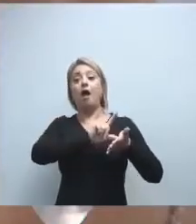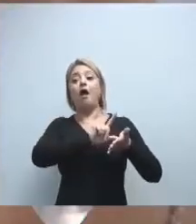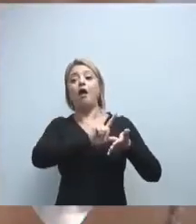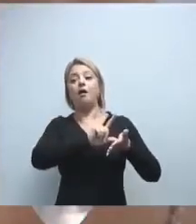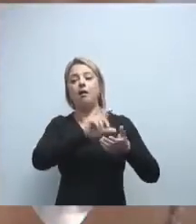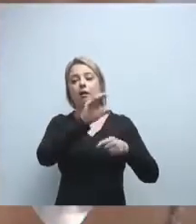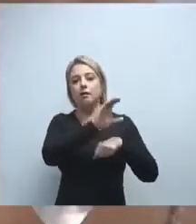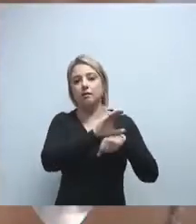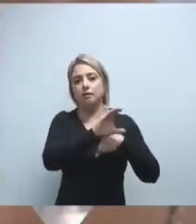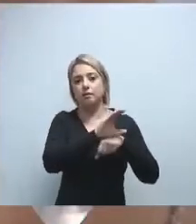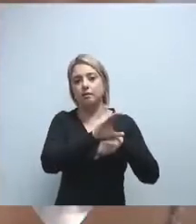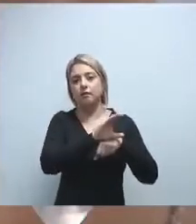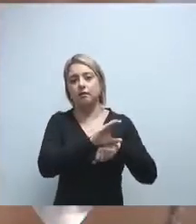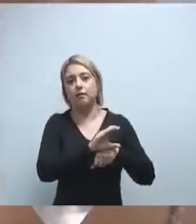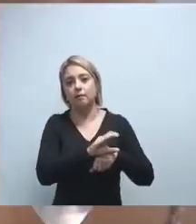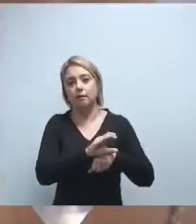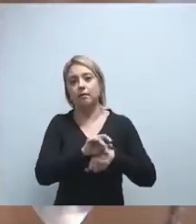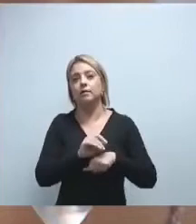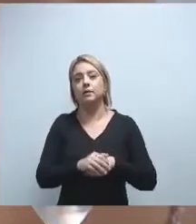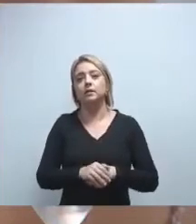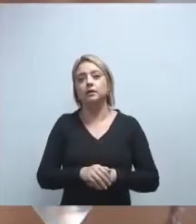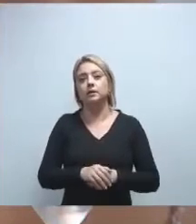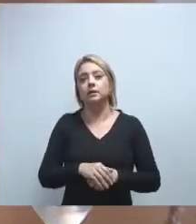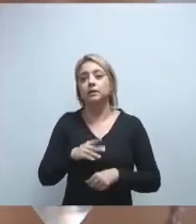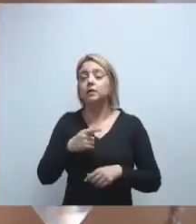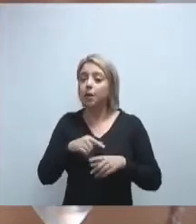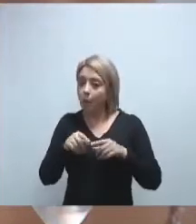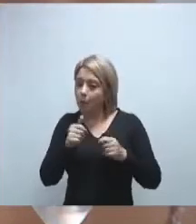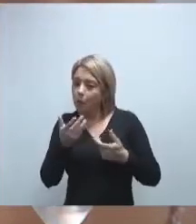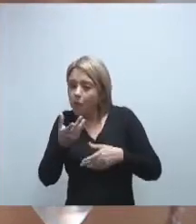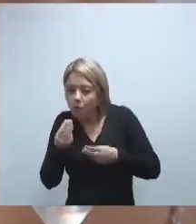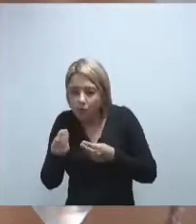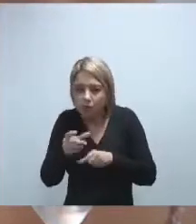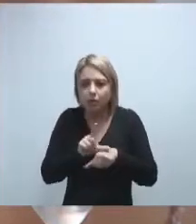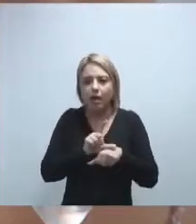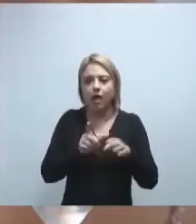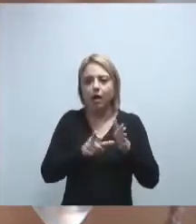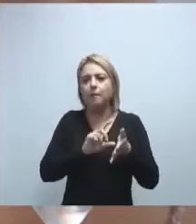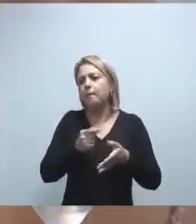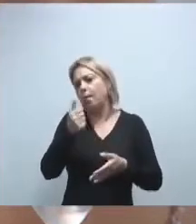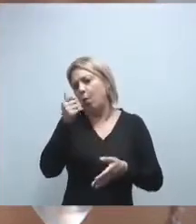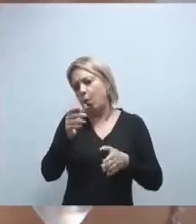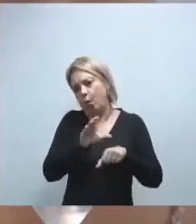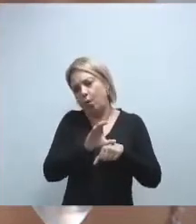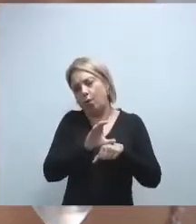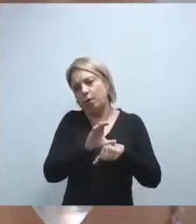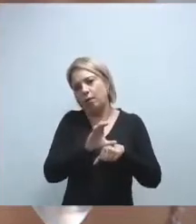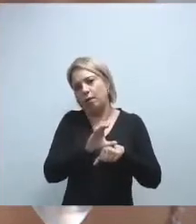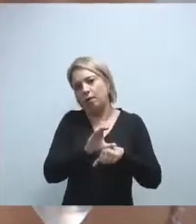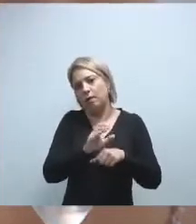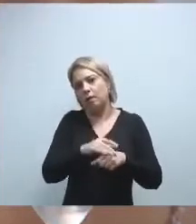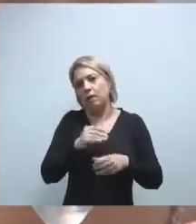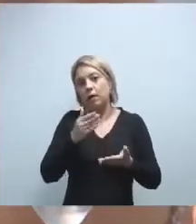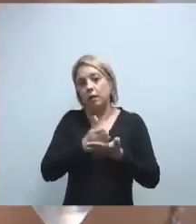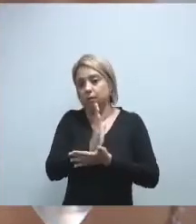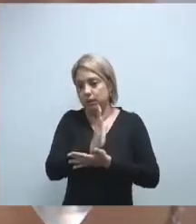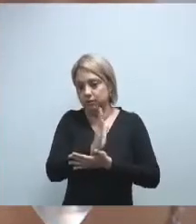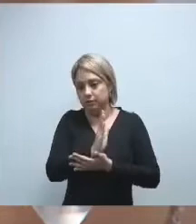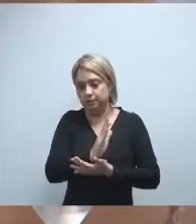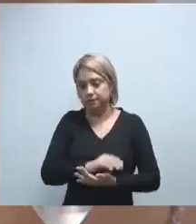constituição embora não muito tempo antes da constituição era pouco tempo antes da constituição ter sido